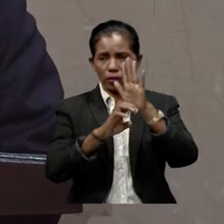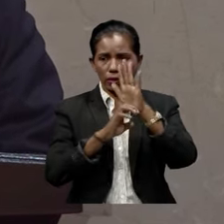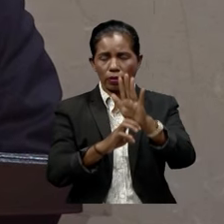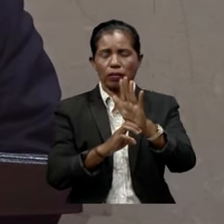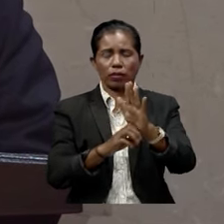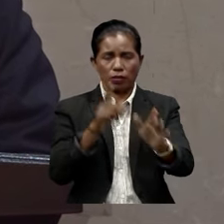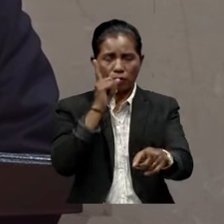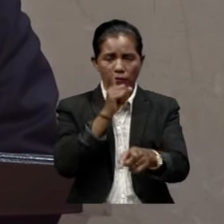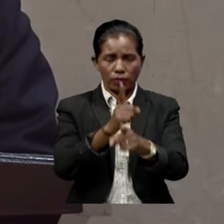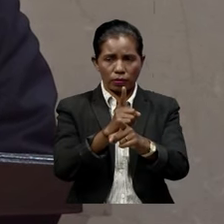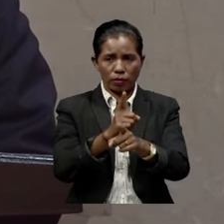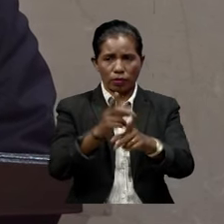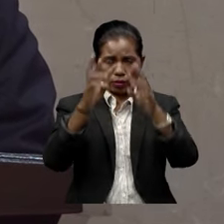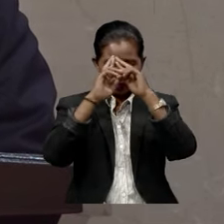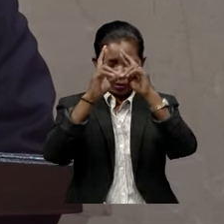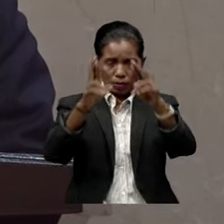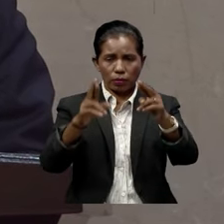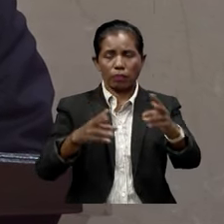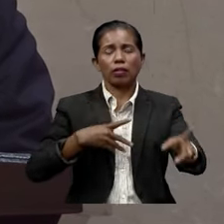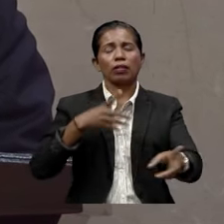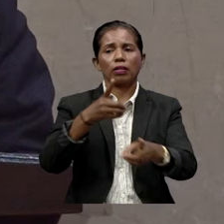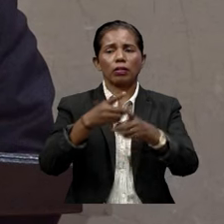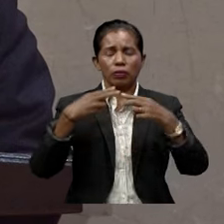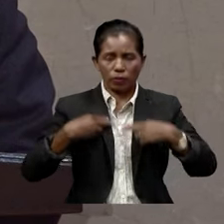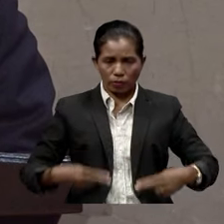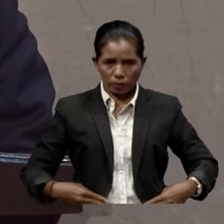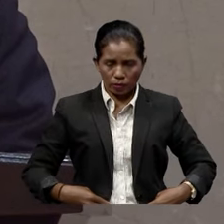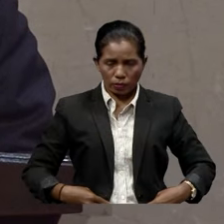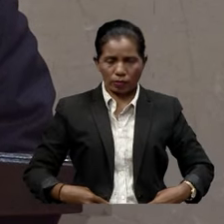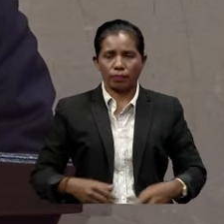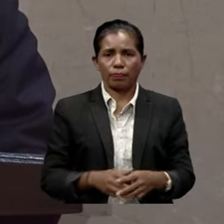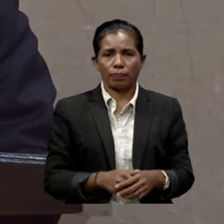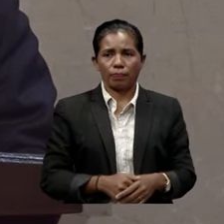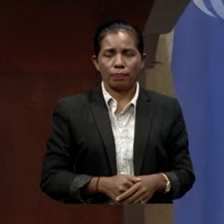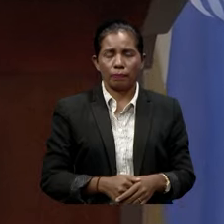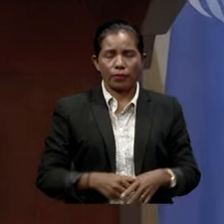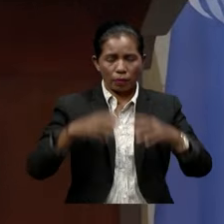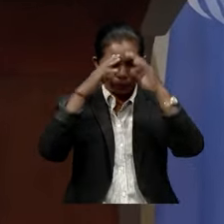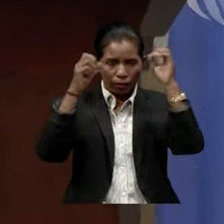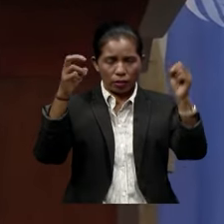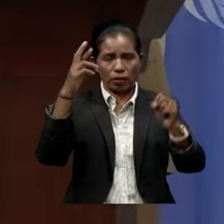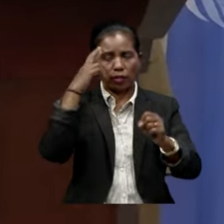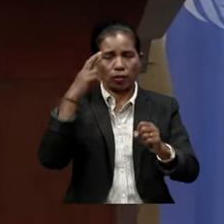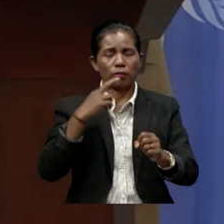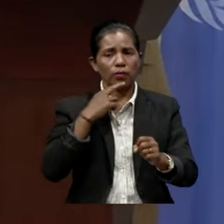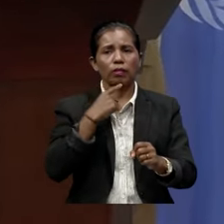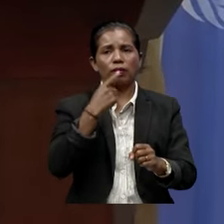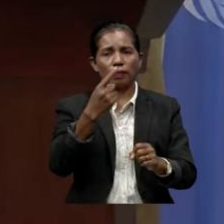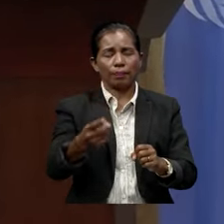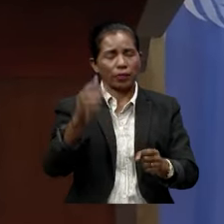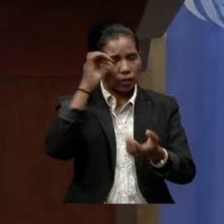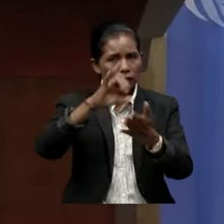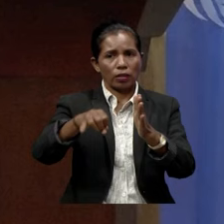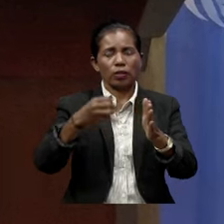assente no respeito pelos direitos humanos e pelas liberdades fundamentais. Presidente da República, José Ramos Horta Hateten,